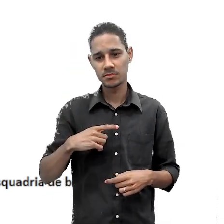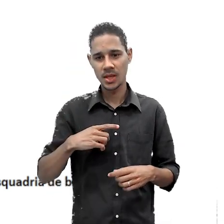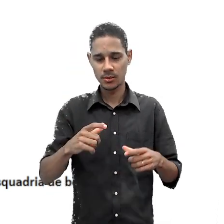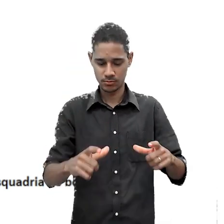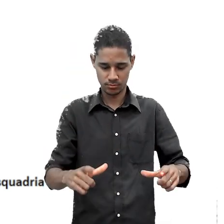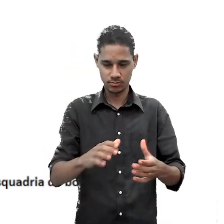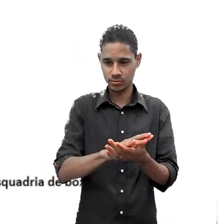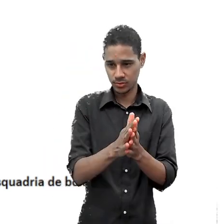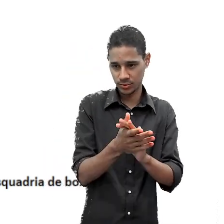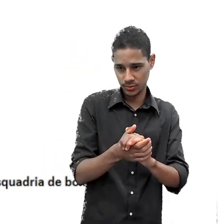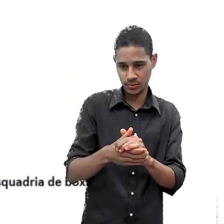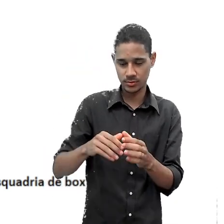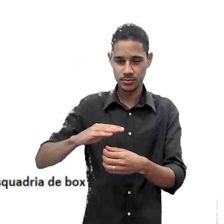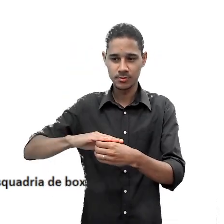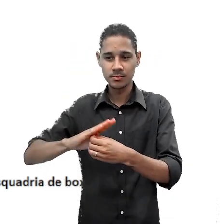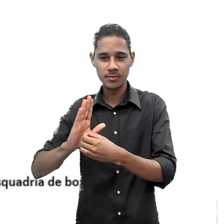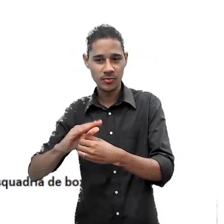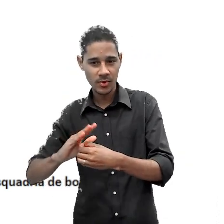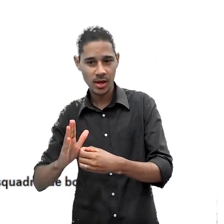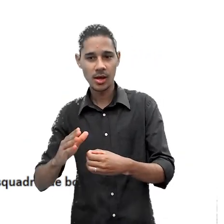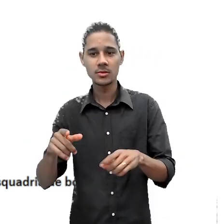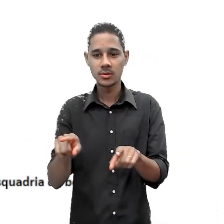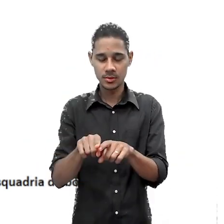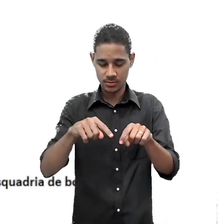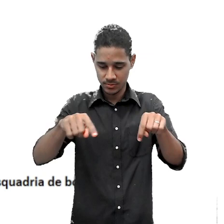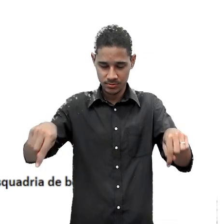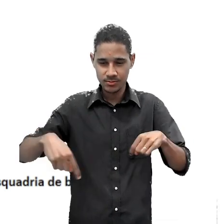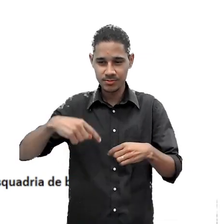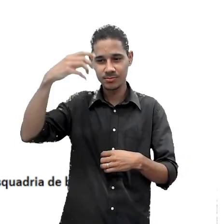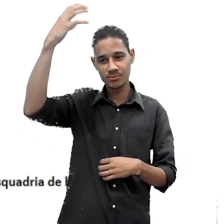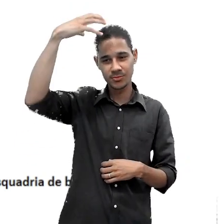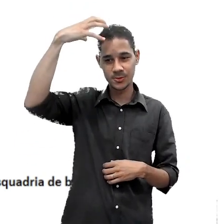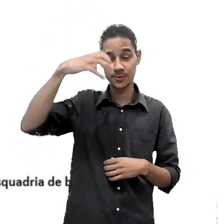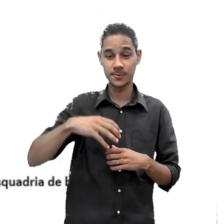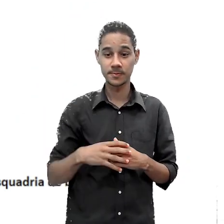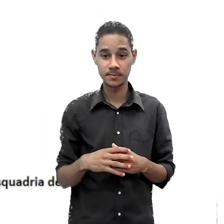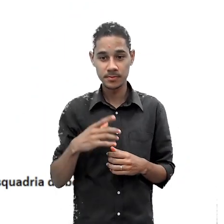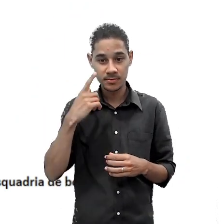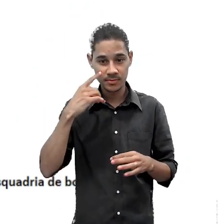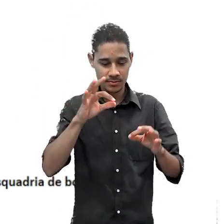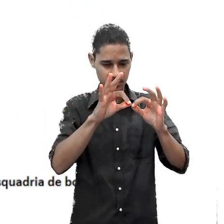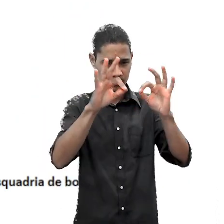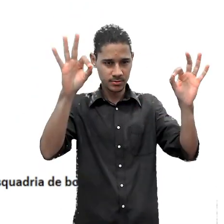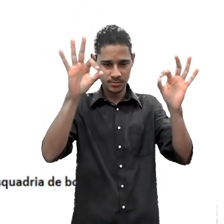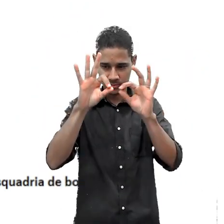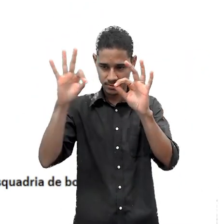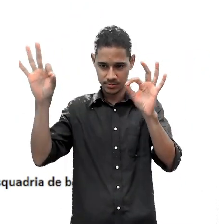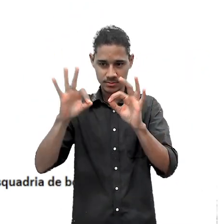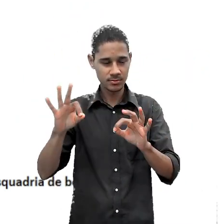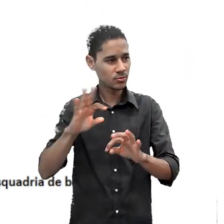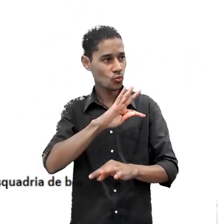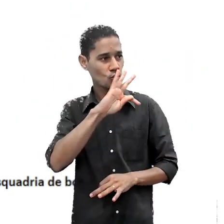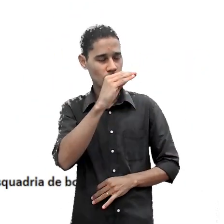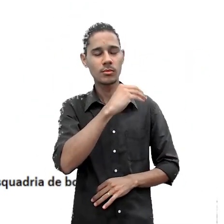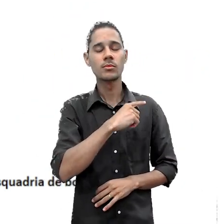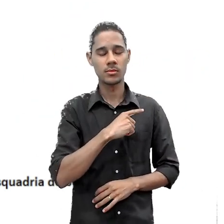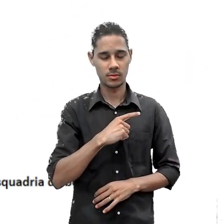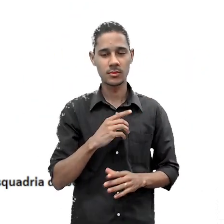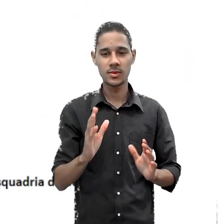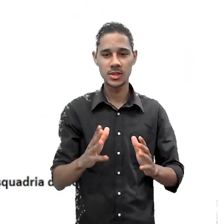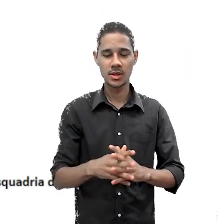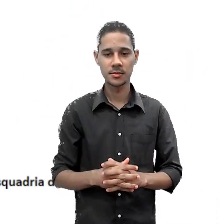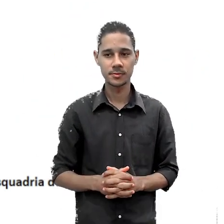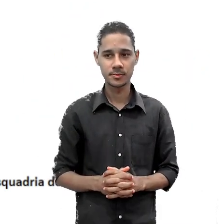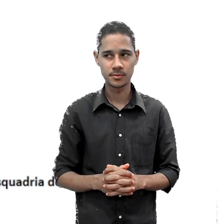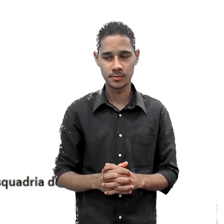sanitário e o box para tomar banho, onde nós temos todas as medidas, todas as cotas, né, desse ambiente.